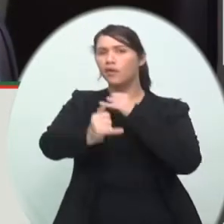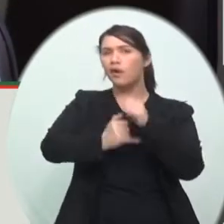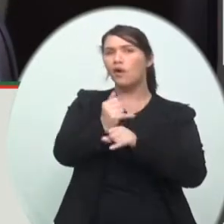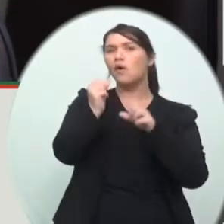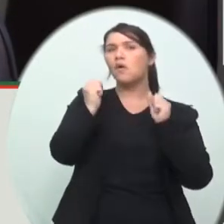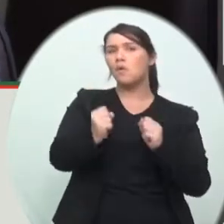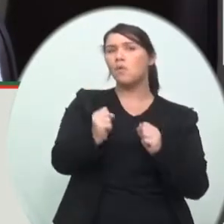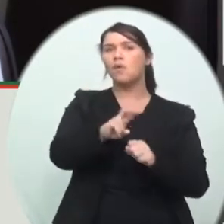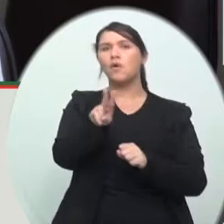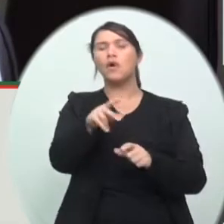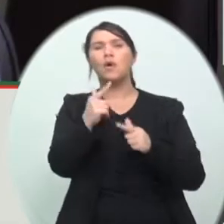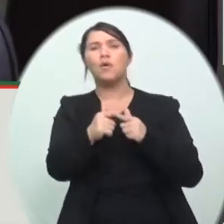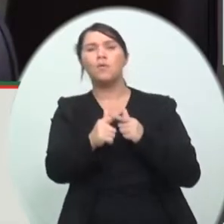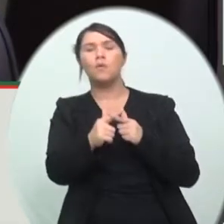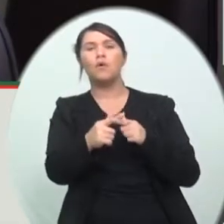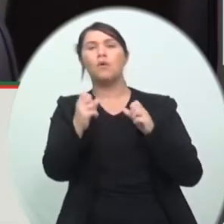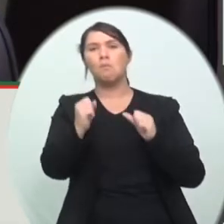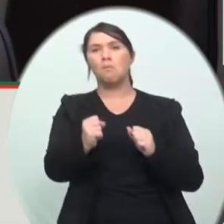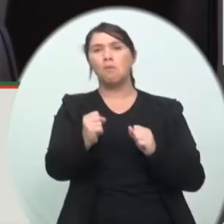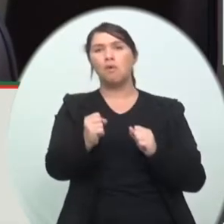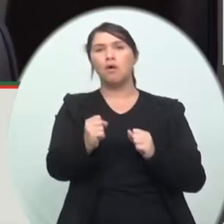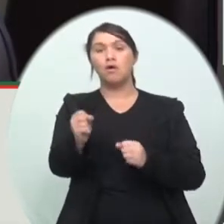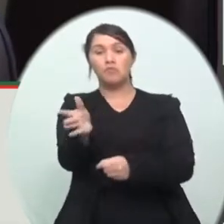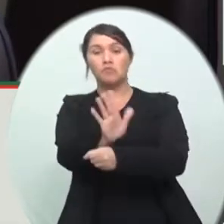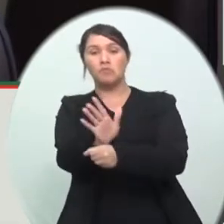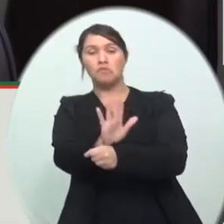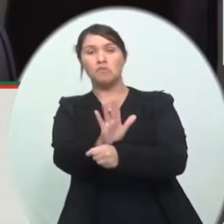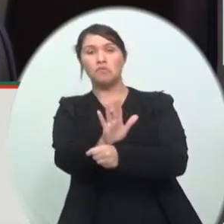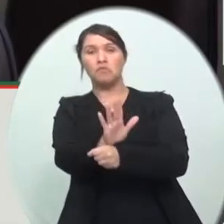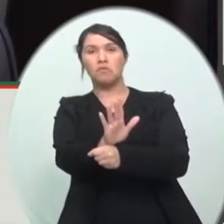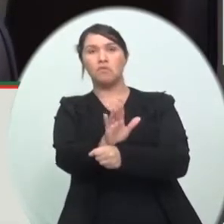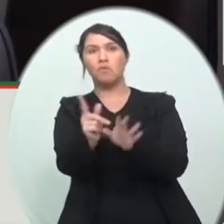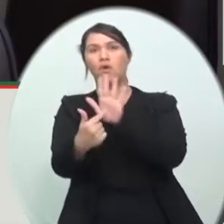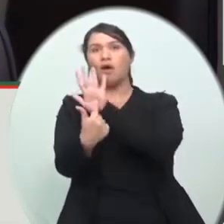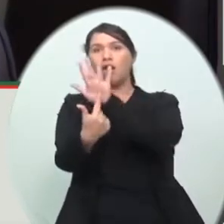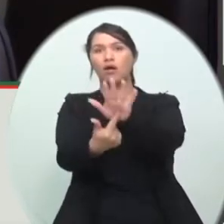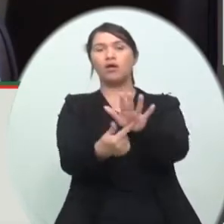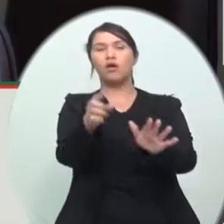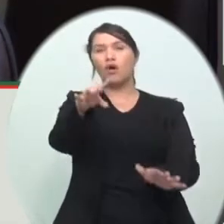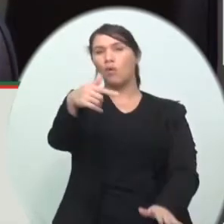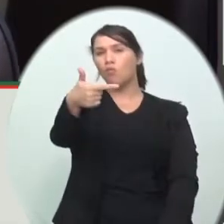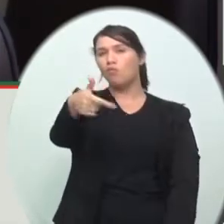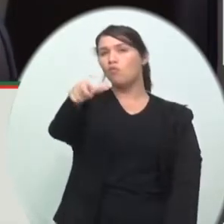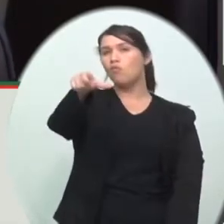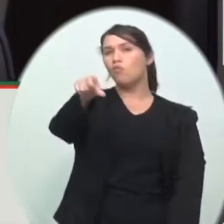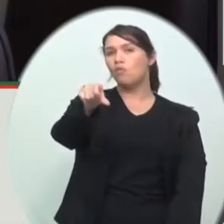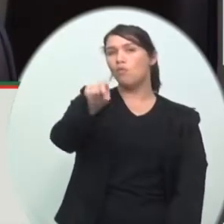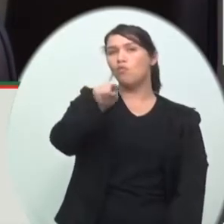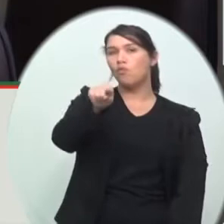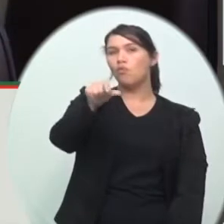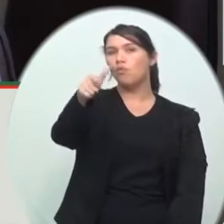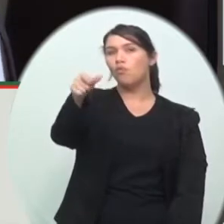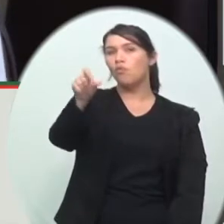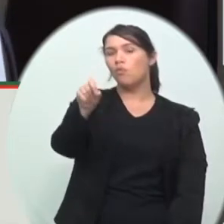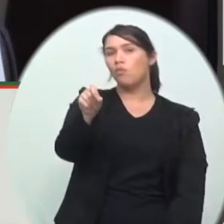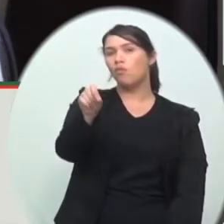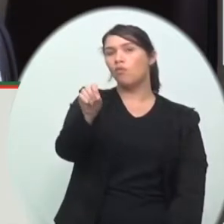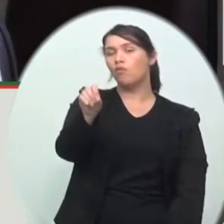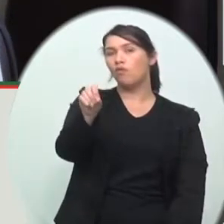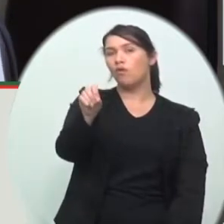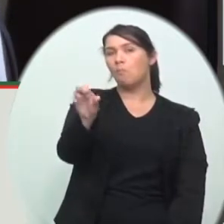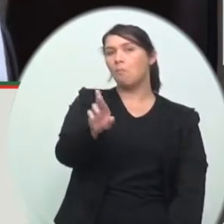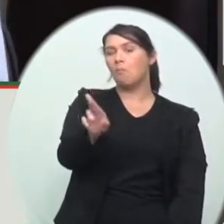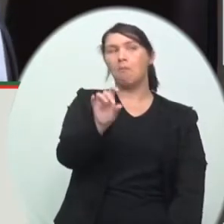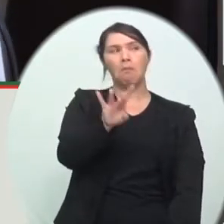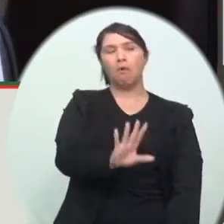Quantas vezes? Para a minha família inteira, por R$29,90. Então, a tecnologia democratiza, ela